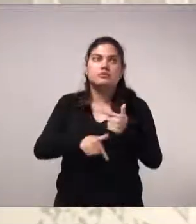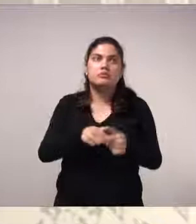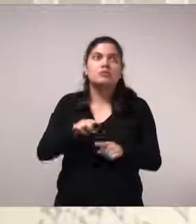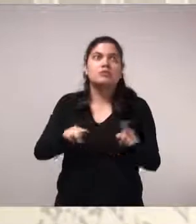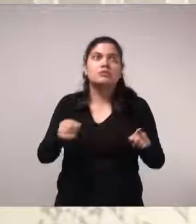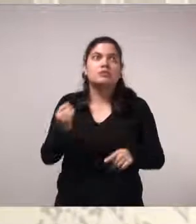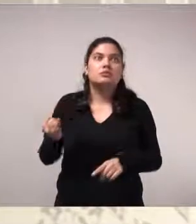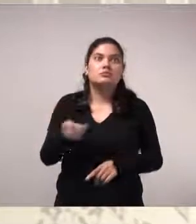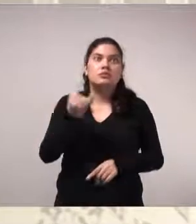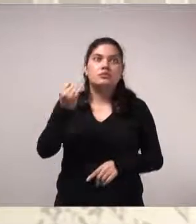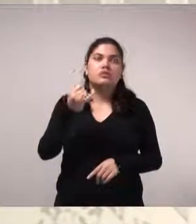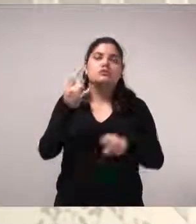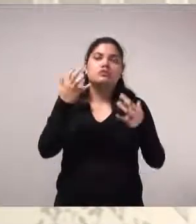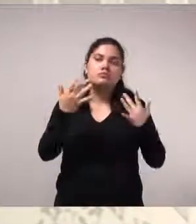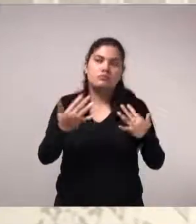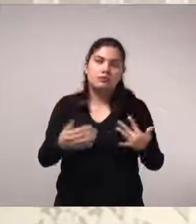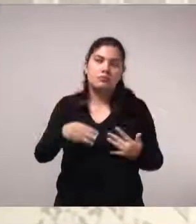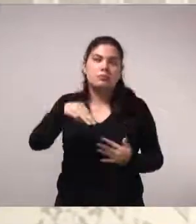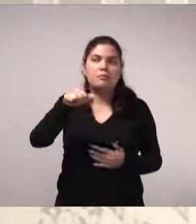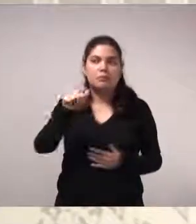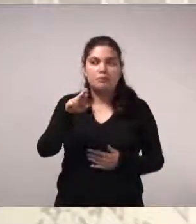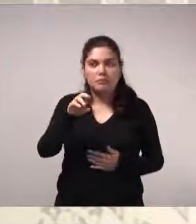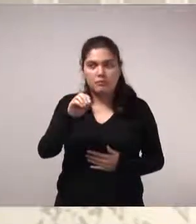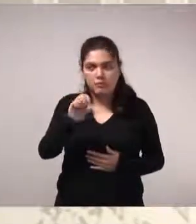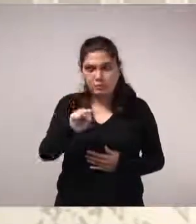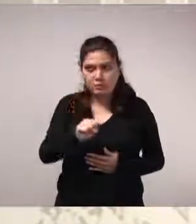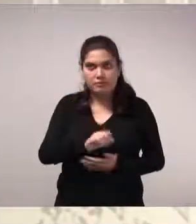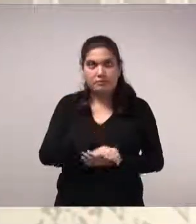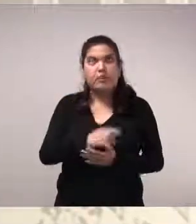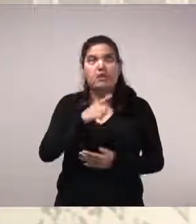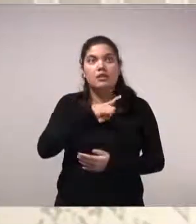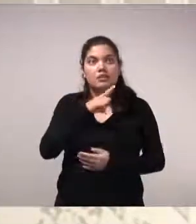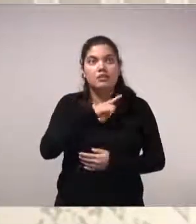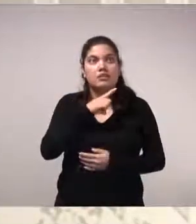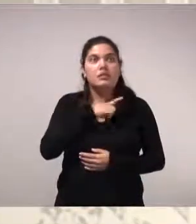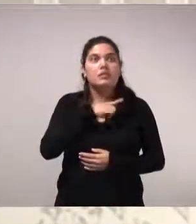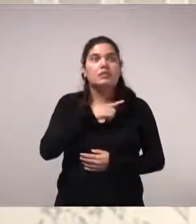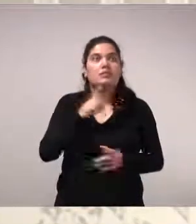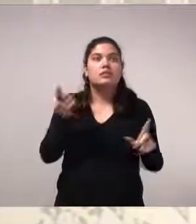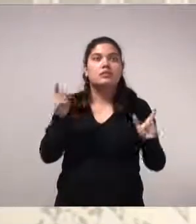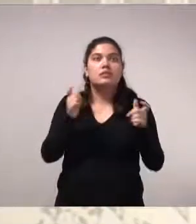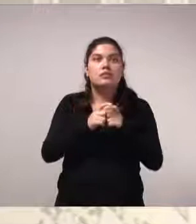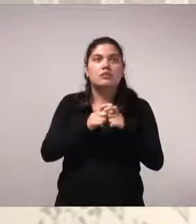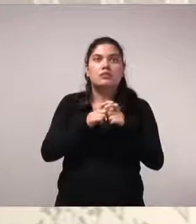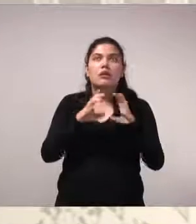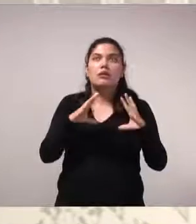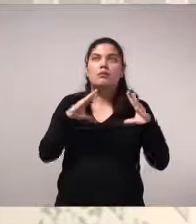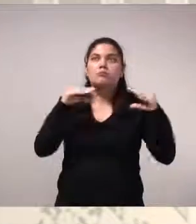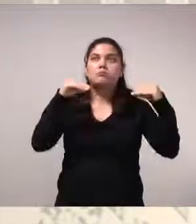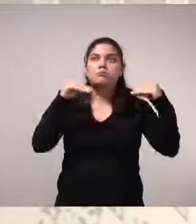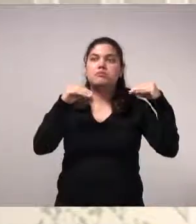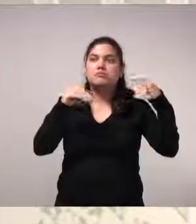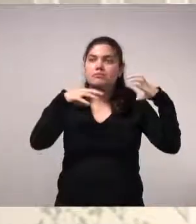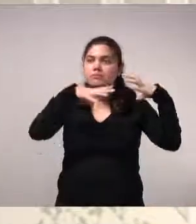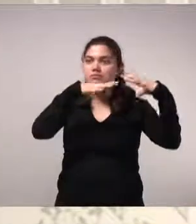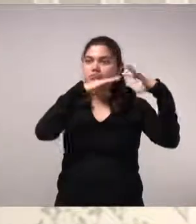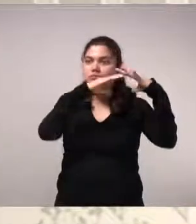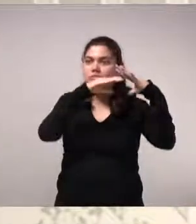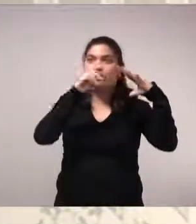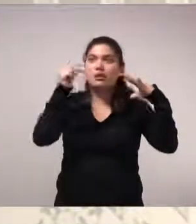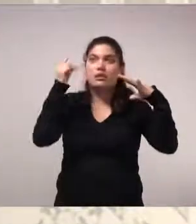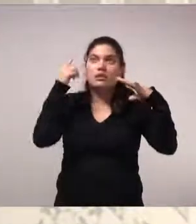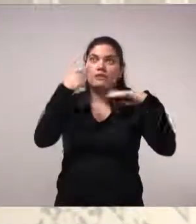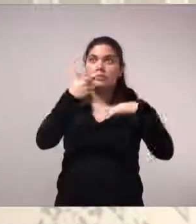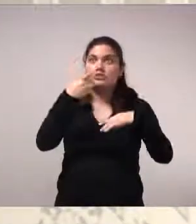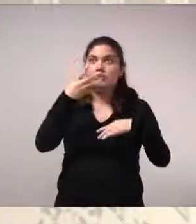importante, foi citada pelo Paulo Marques aqui, é o desligamento das centrais de ar-condicionado que funcionavam 24